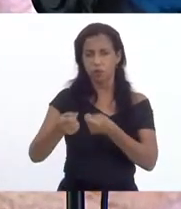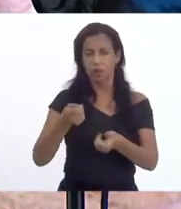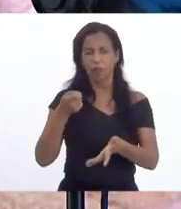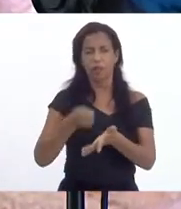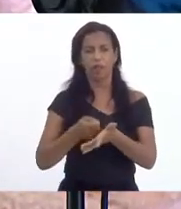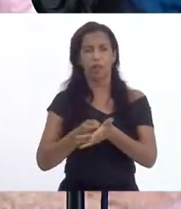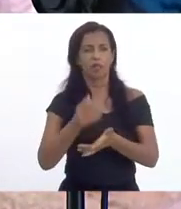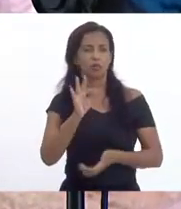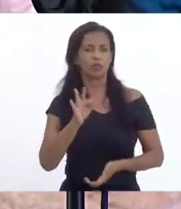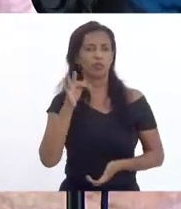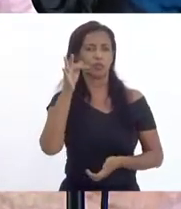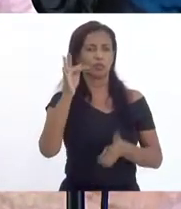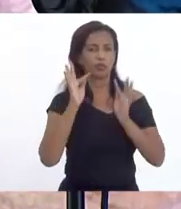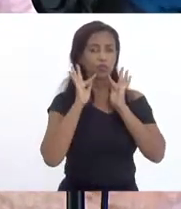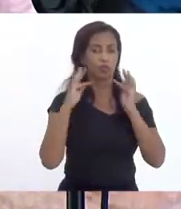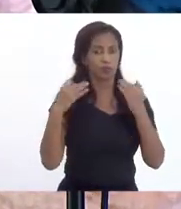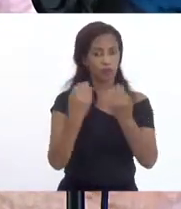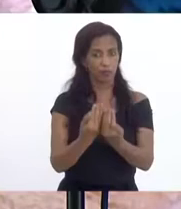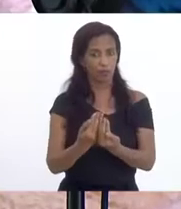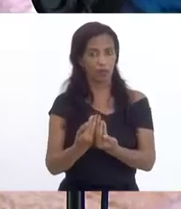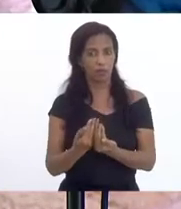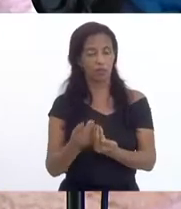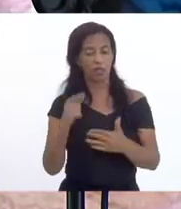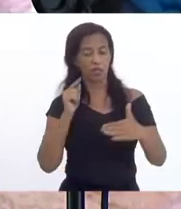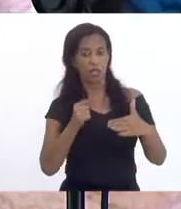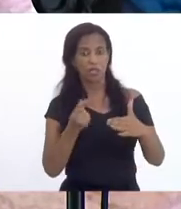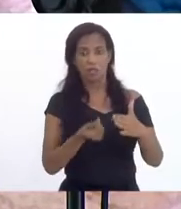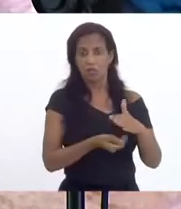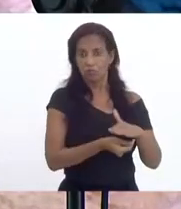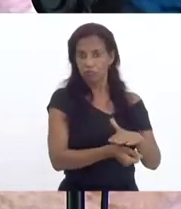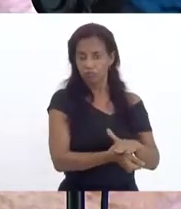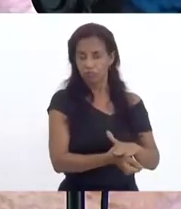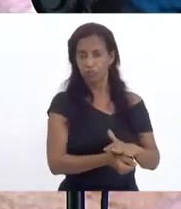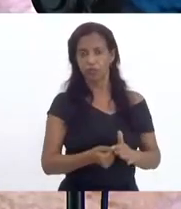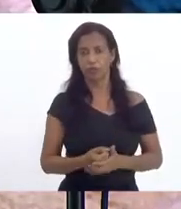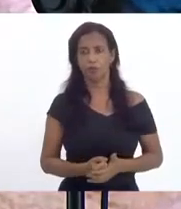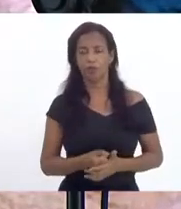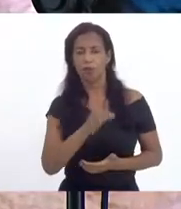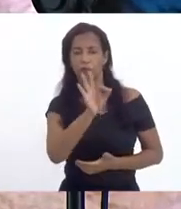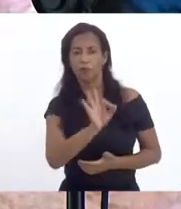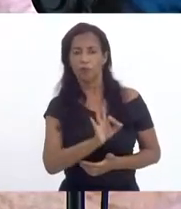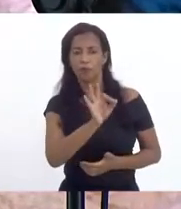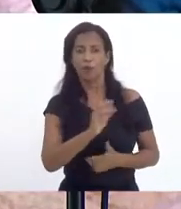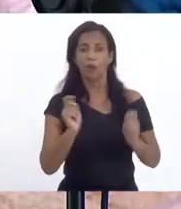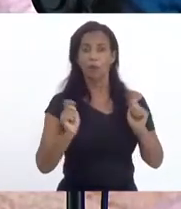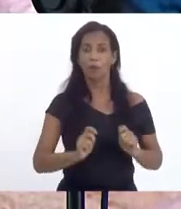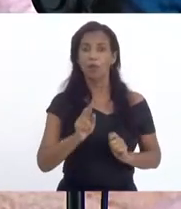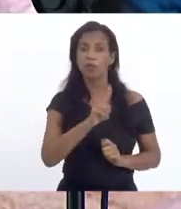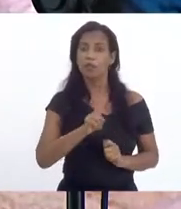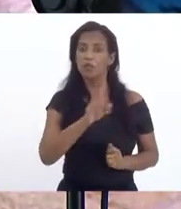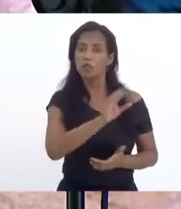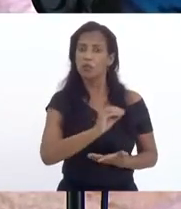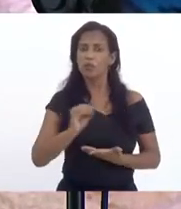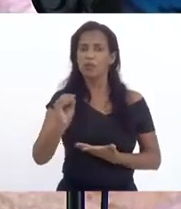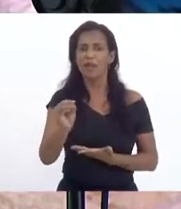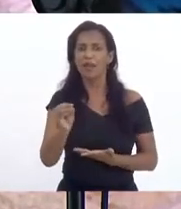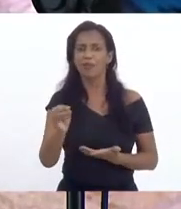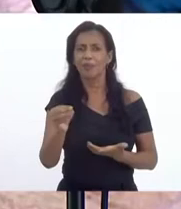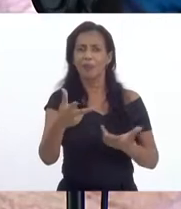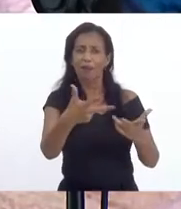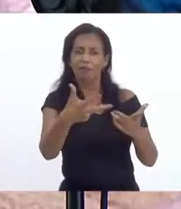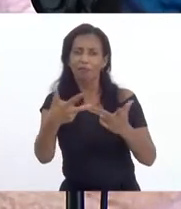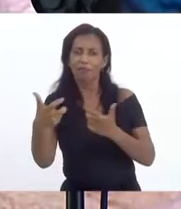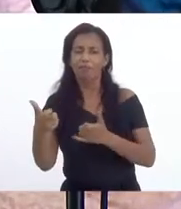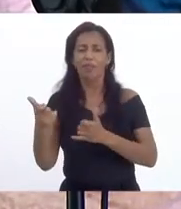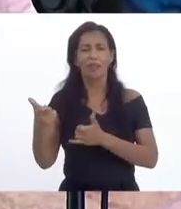das famílias. Desse Fundo Soberano, só para concluir, um percentual pode ser usado para atrair empresas,